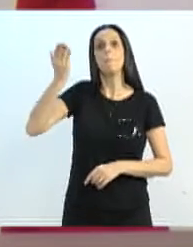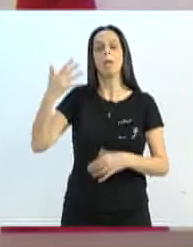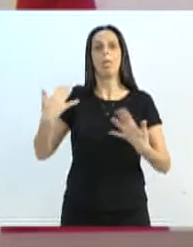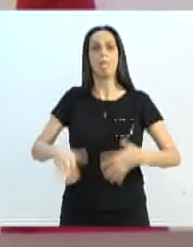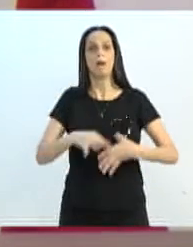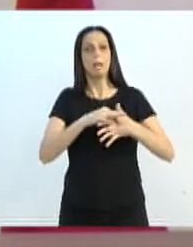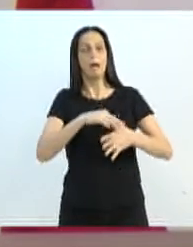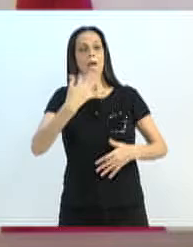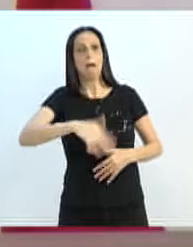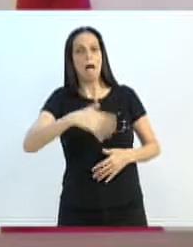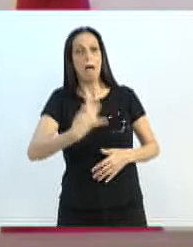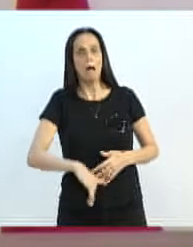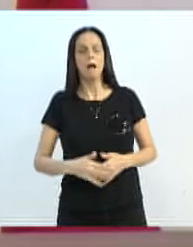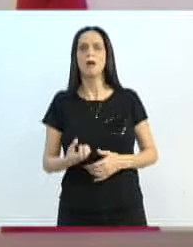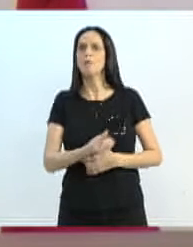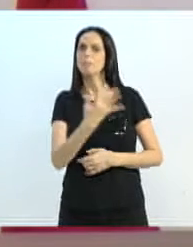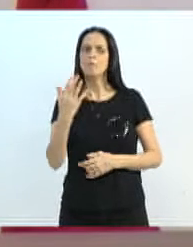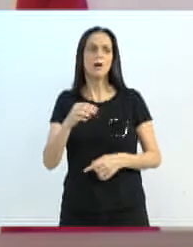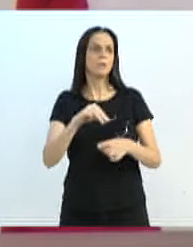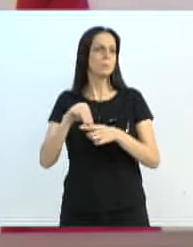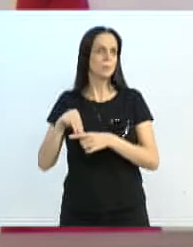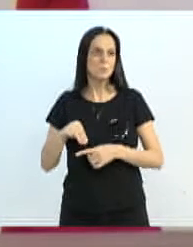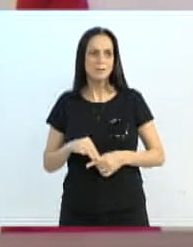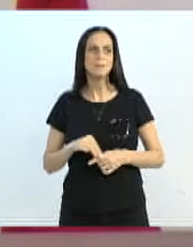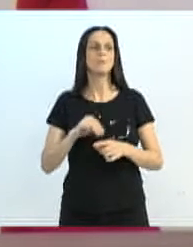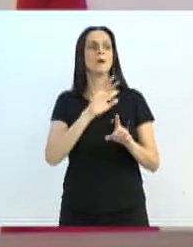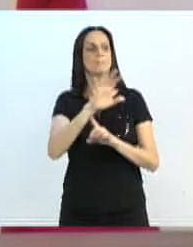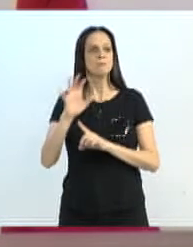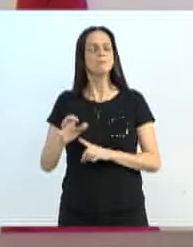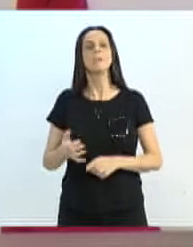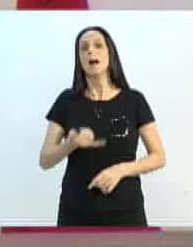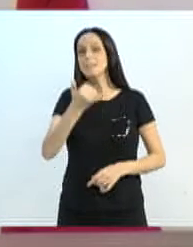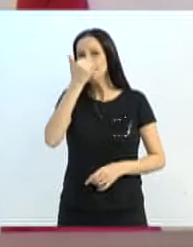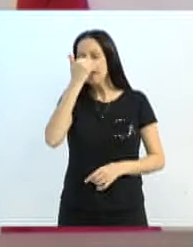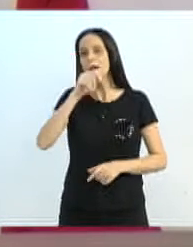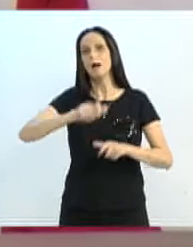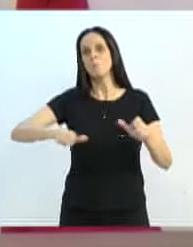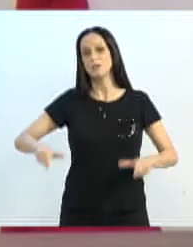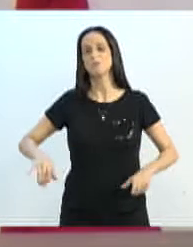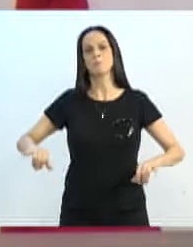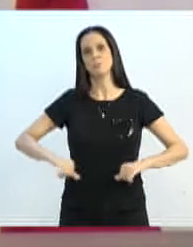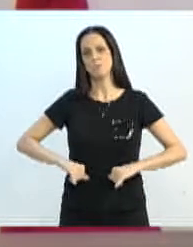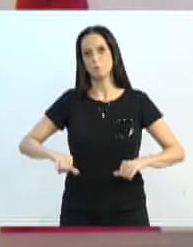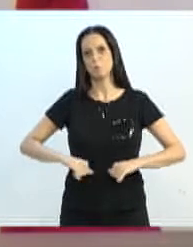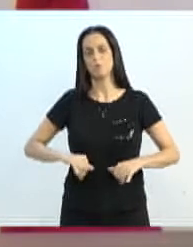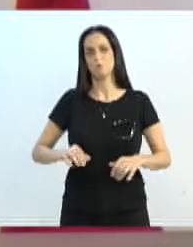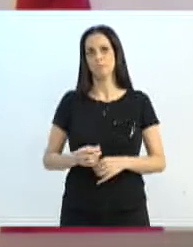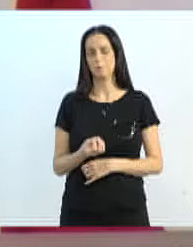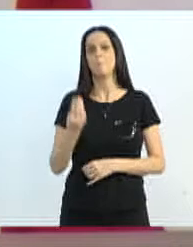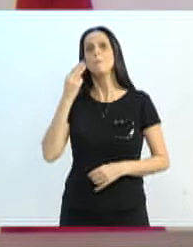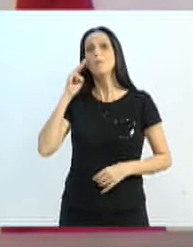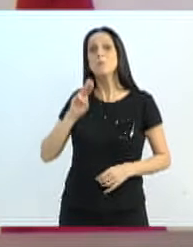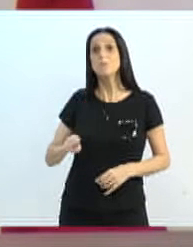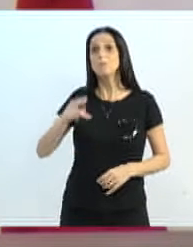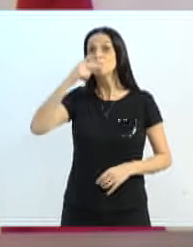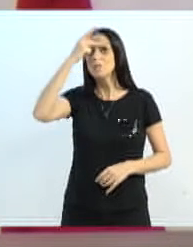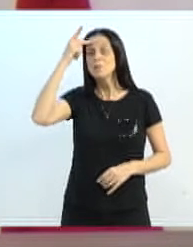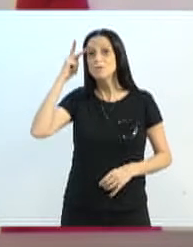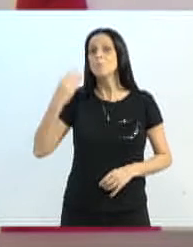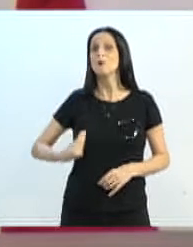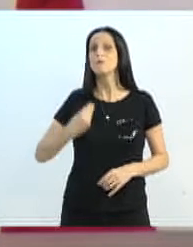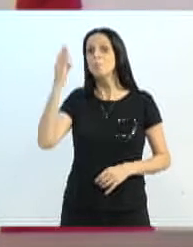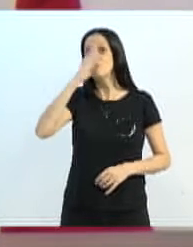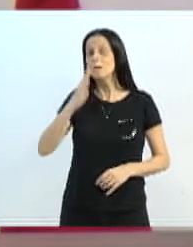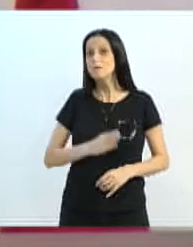que afetam a vida do povo brasileiro, que tem causado o sofrimento do povo. Milhões de brasileiros